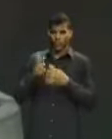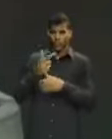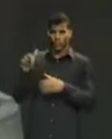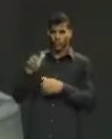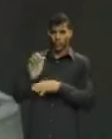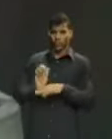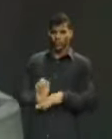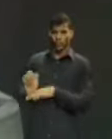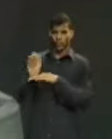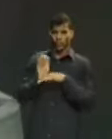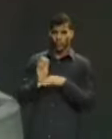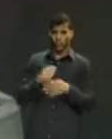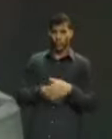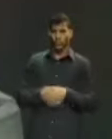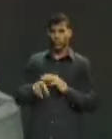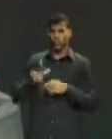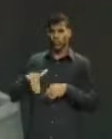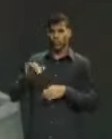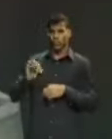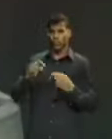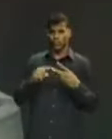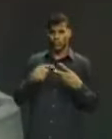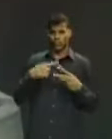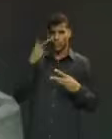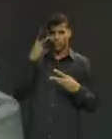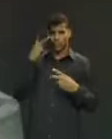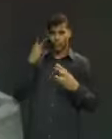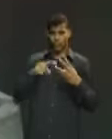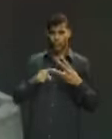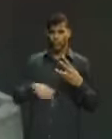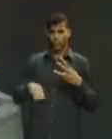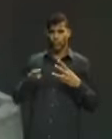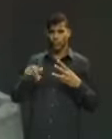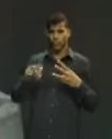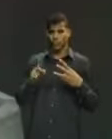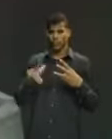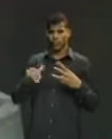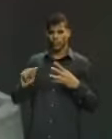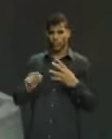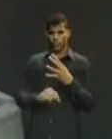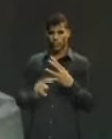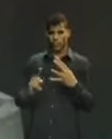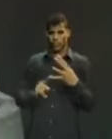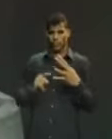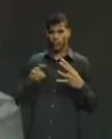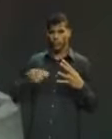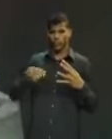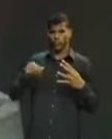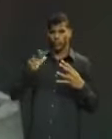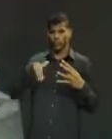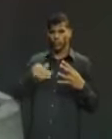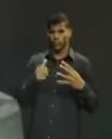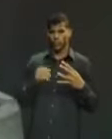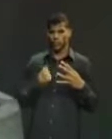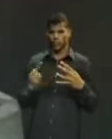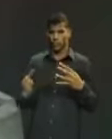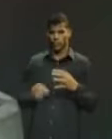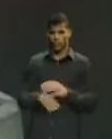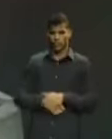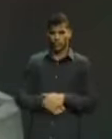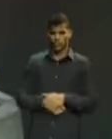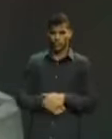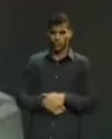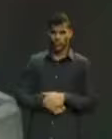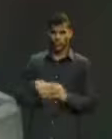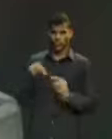estados. Rio de Janeiro, São Paulo, Bahia, mais recentemente agora Maranhão busca montar o seu